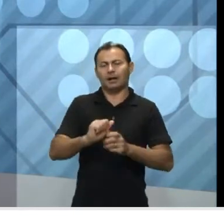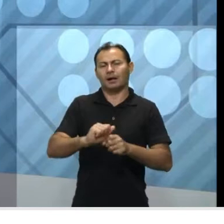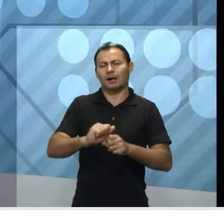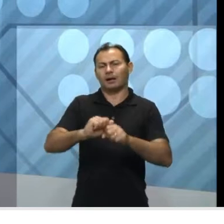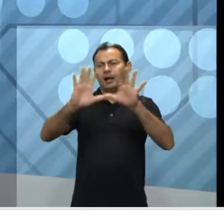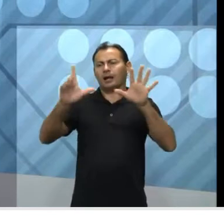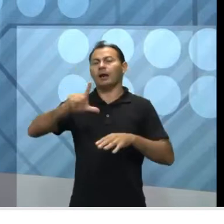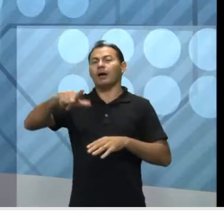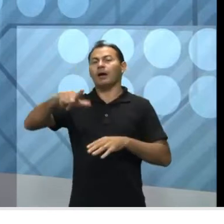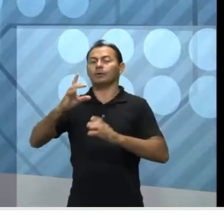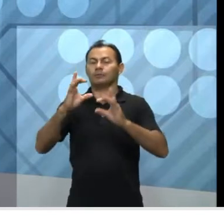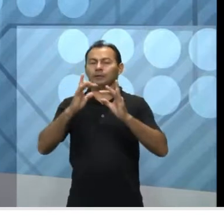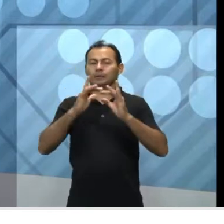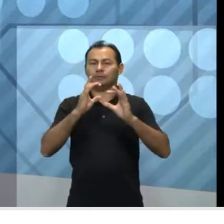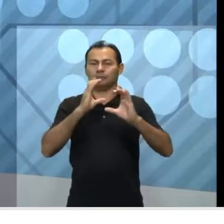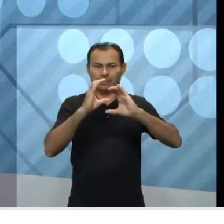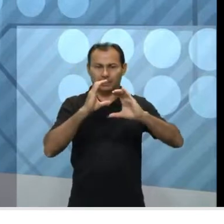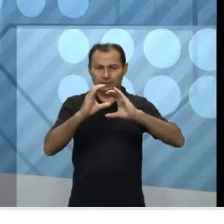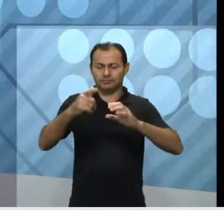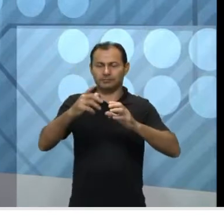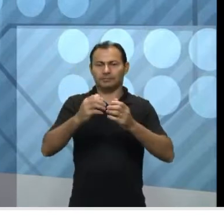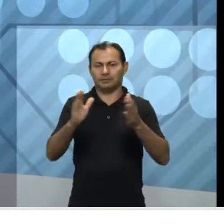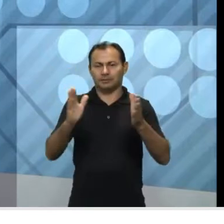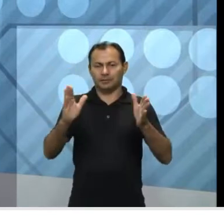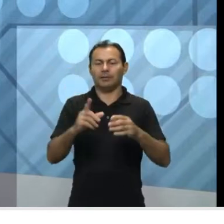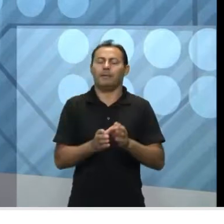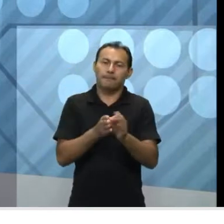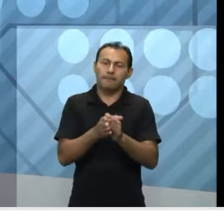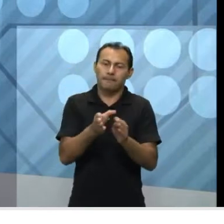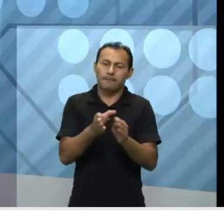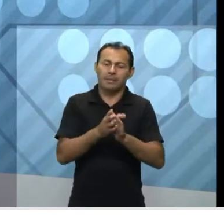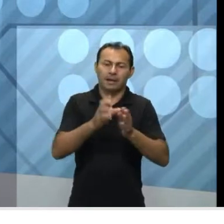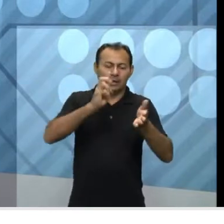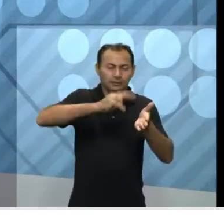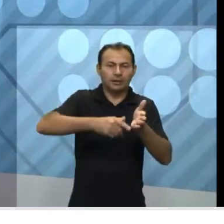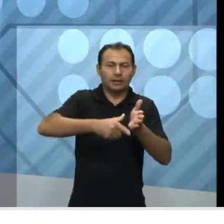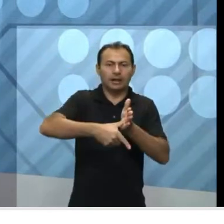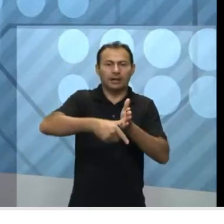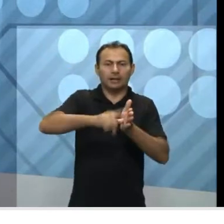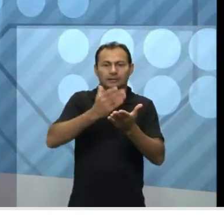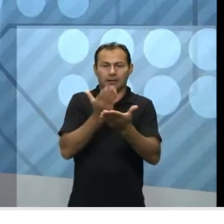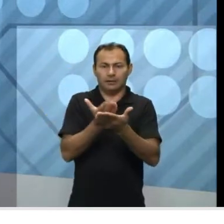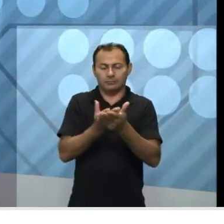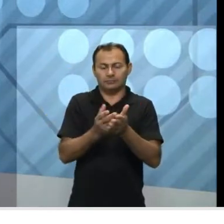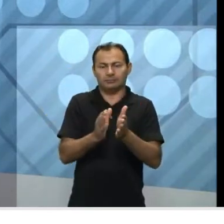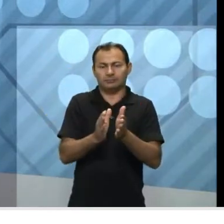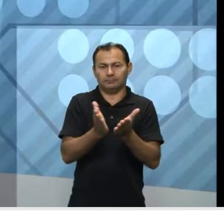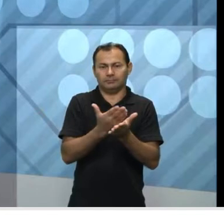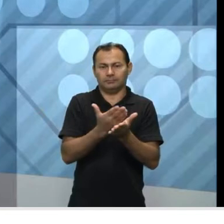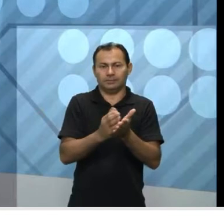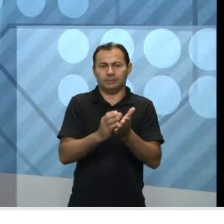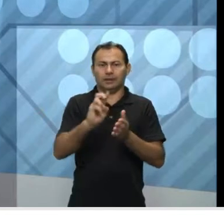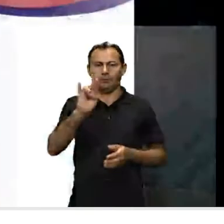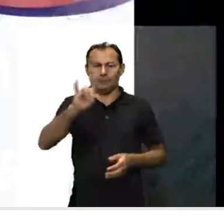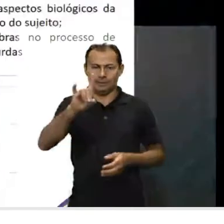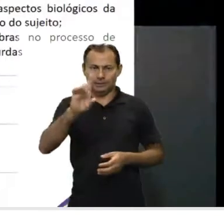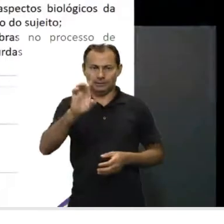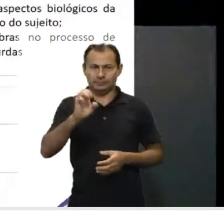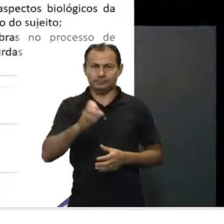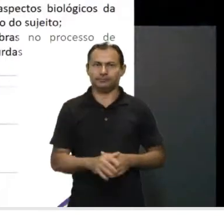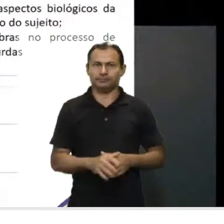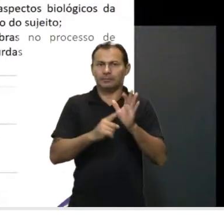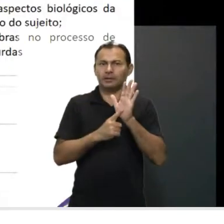canais que são importantíssimos e também estão abertos, mas eu recomendo essas leituras prévias, certo? No quadro, eu coloco para você,